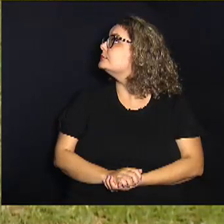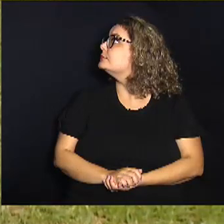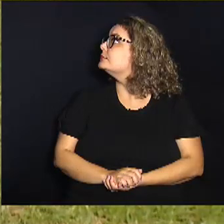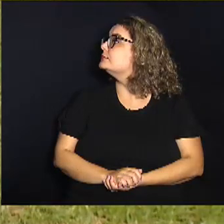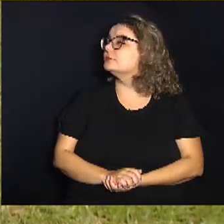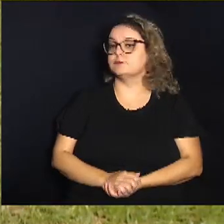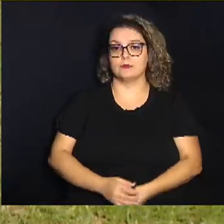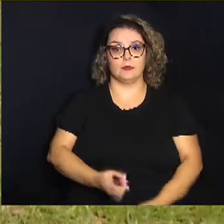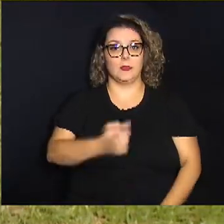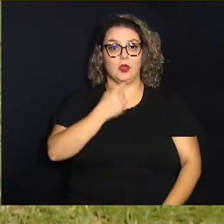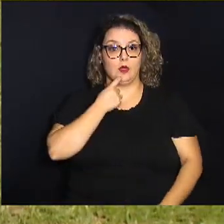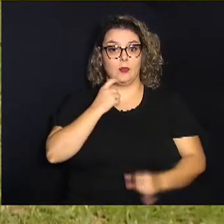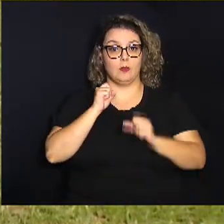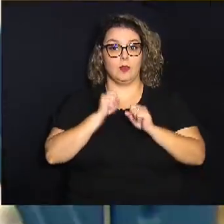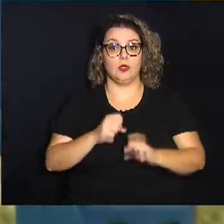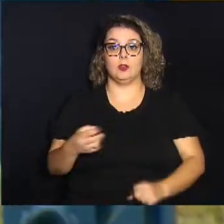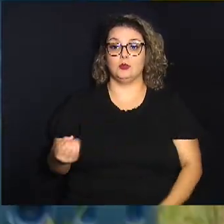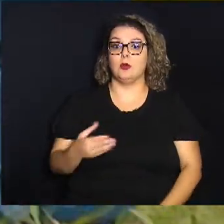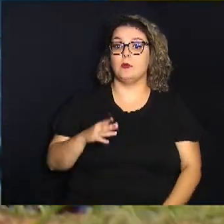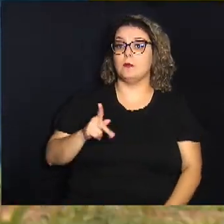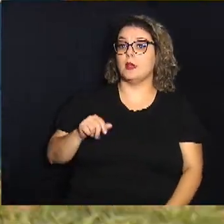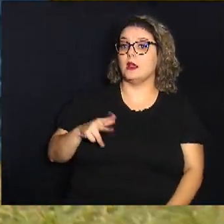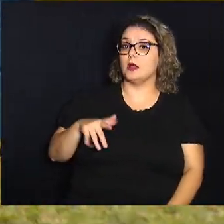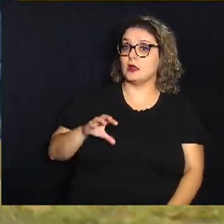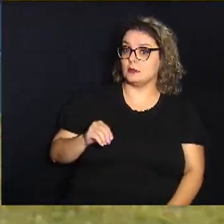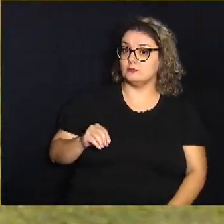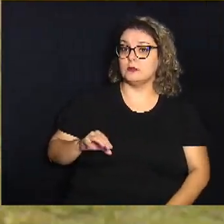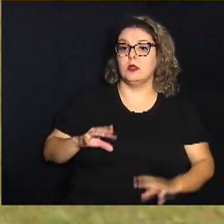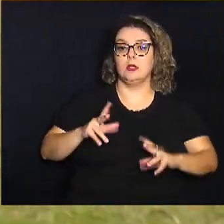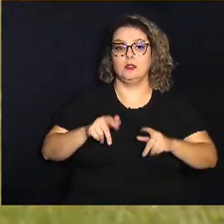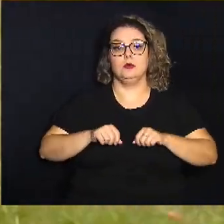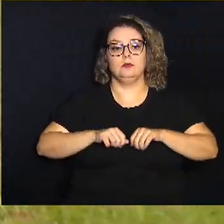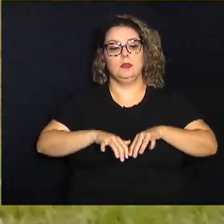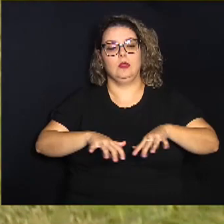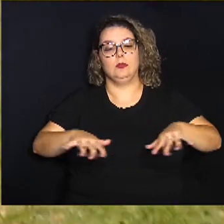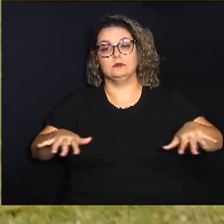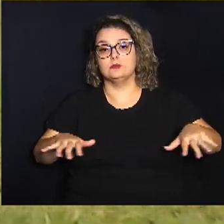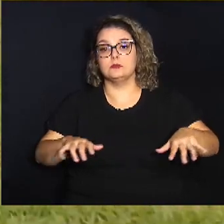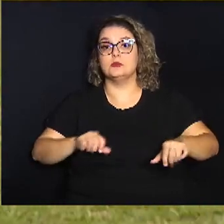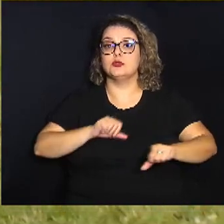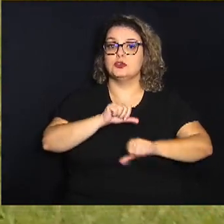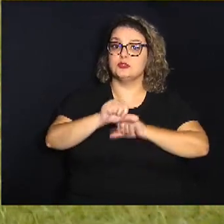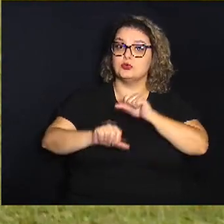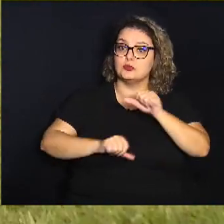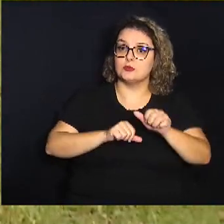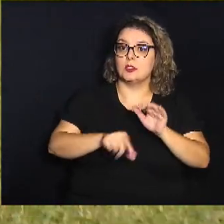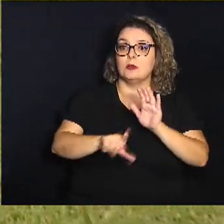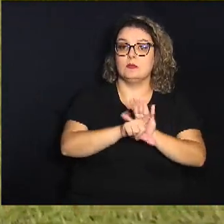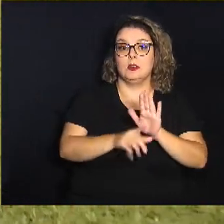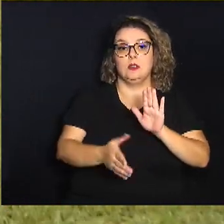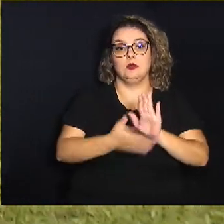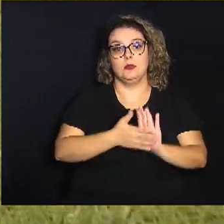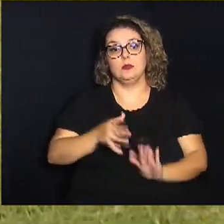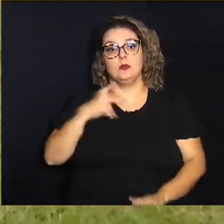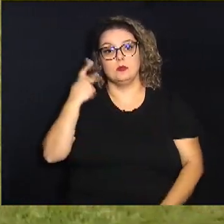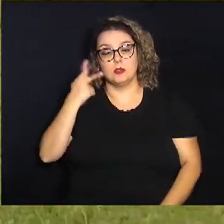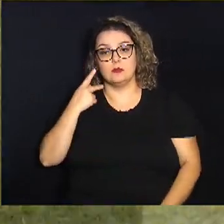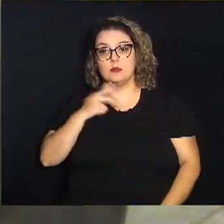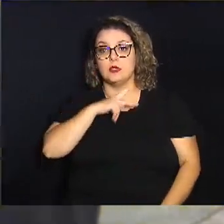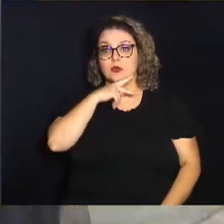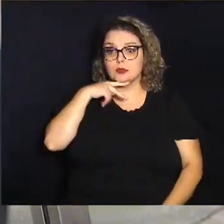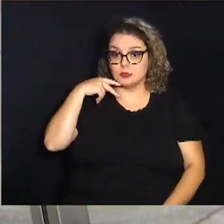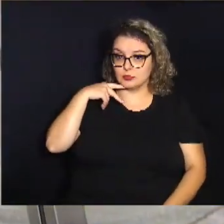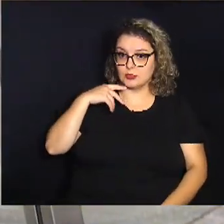Campinas poderá ganhar novos parcões em toda a sua extensão a partir de uma alteração na lei proposta pelo vereador Permínio